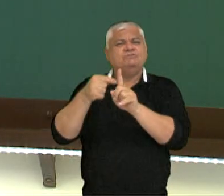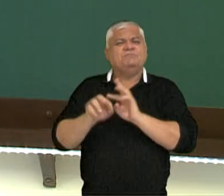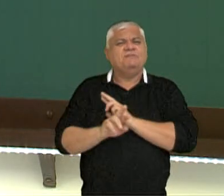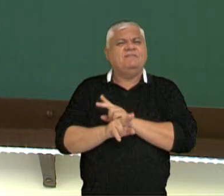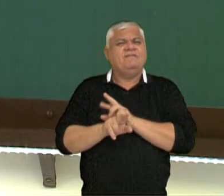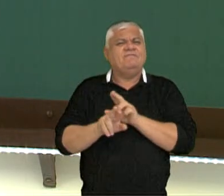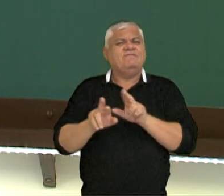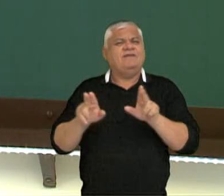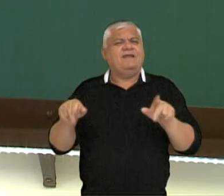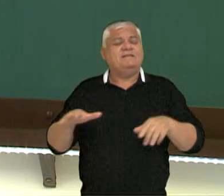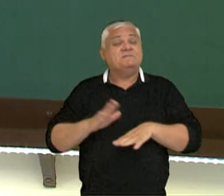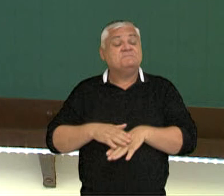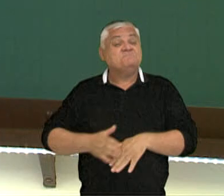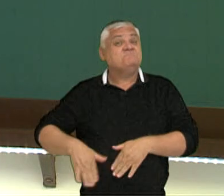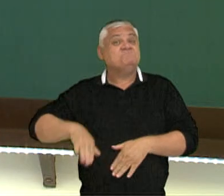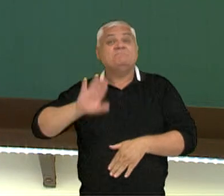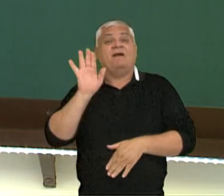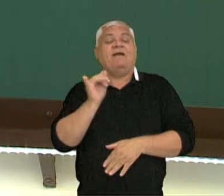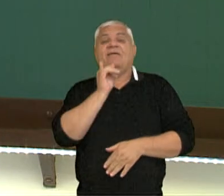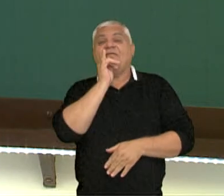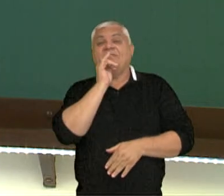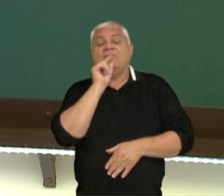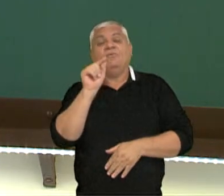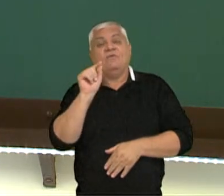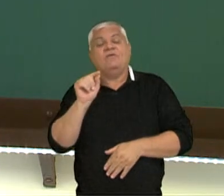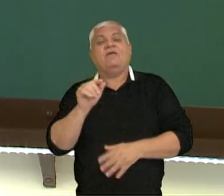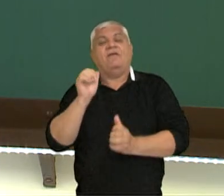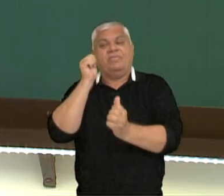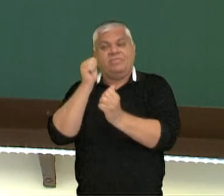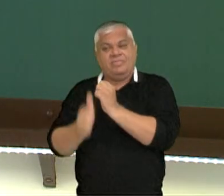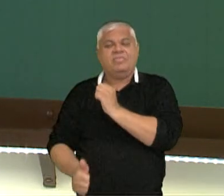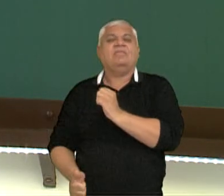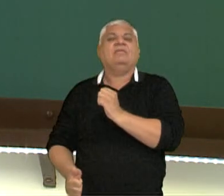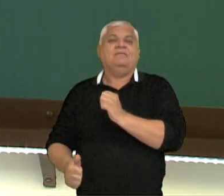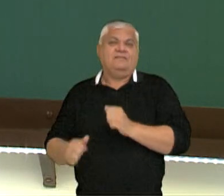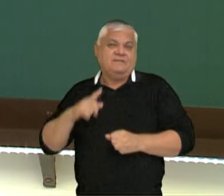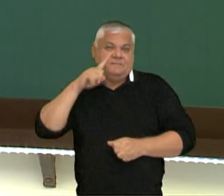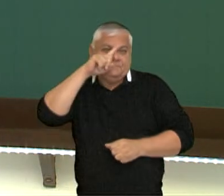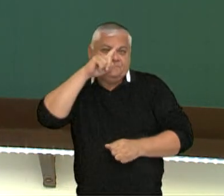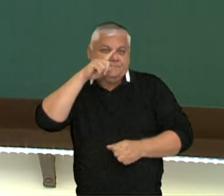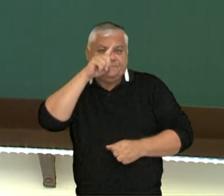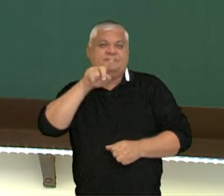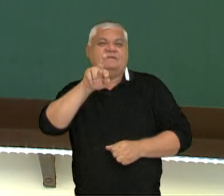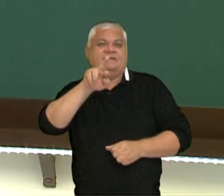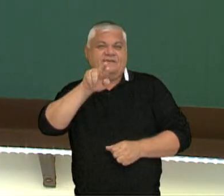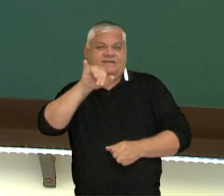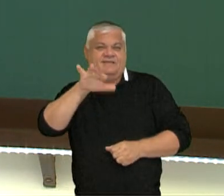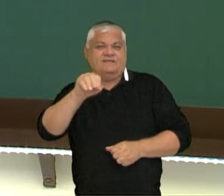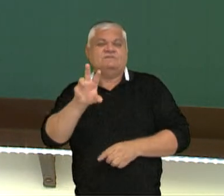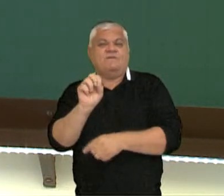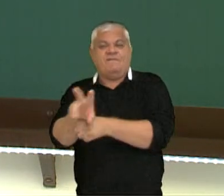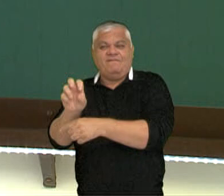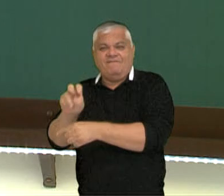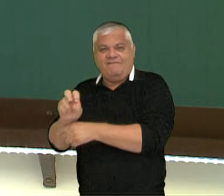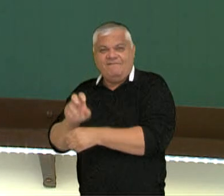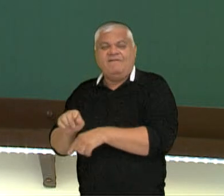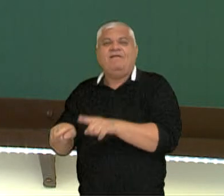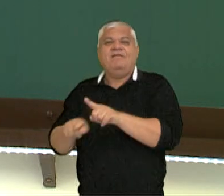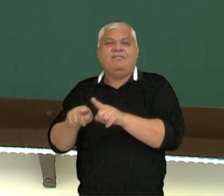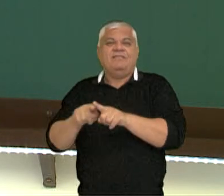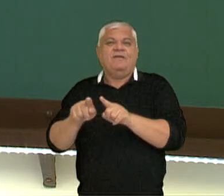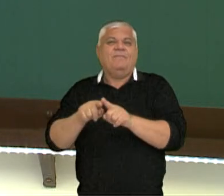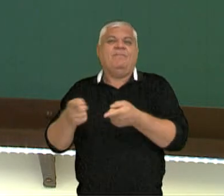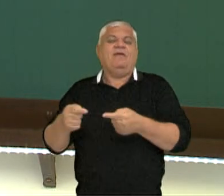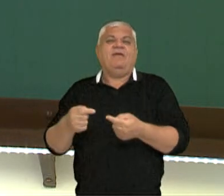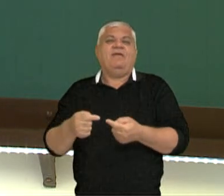dois tipos do que nós trouxemos aqui vão oferecer riscos ali para a contaminação e para o desequilíbrio das